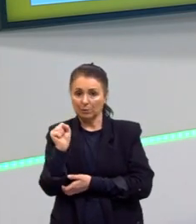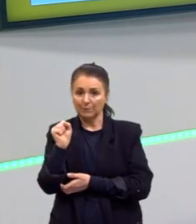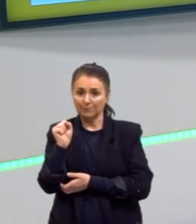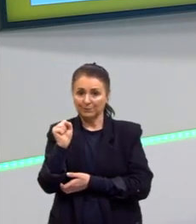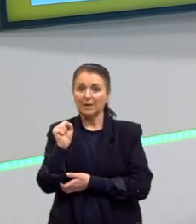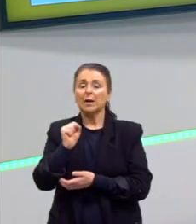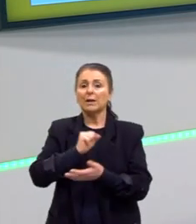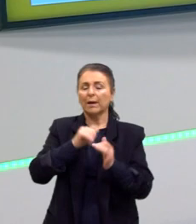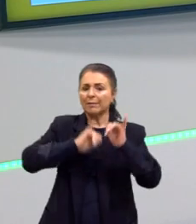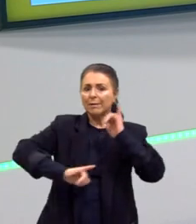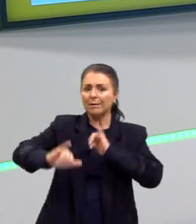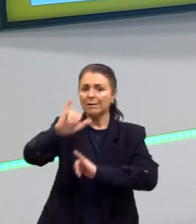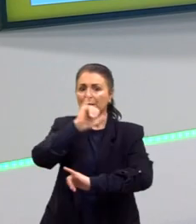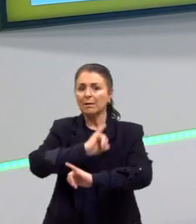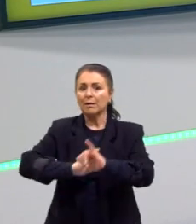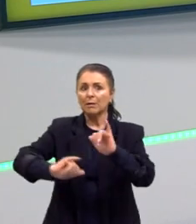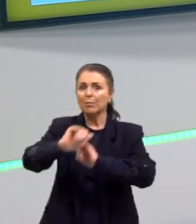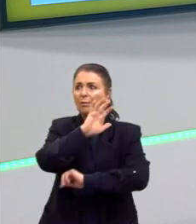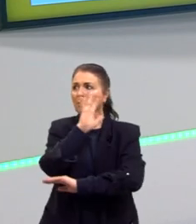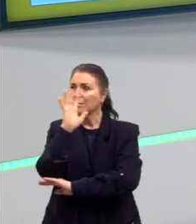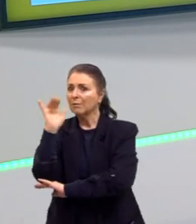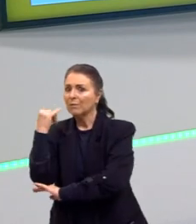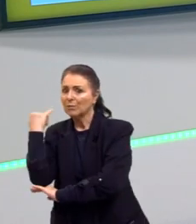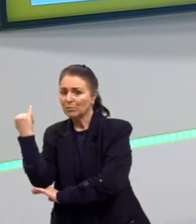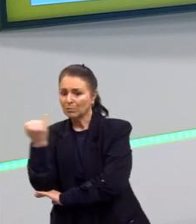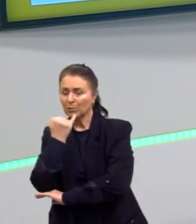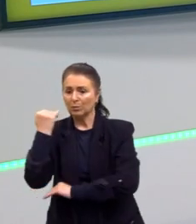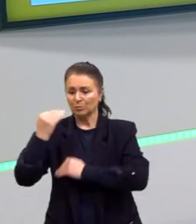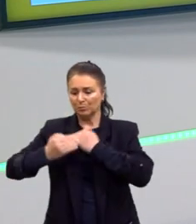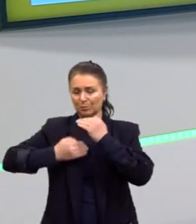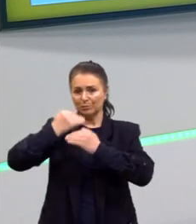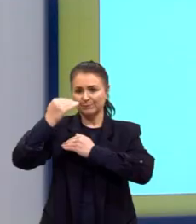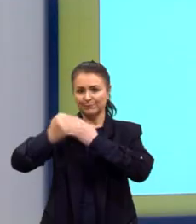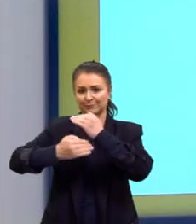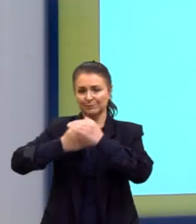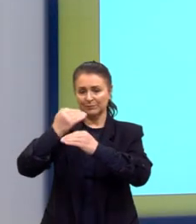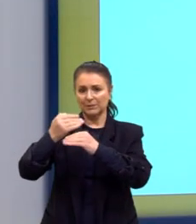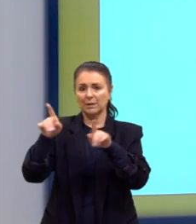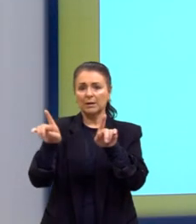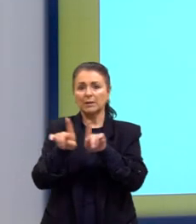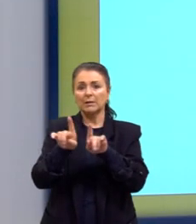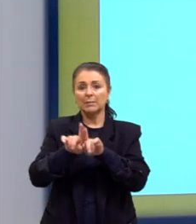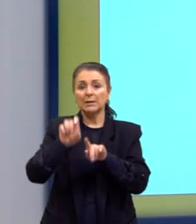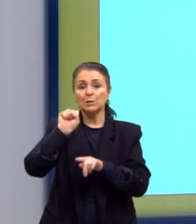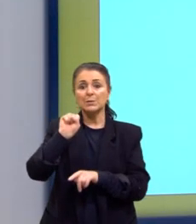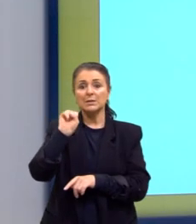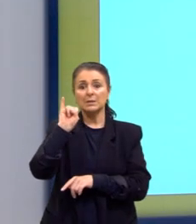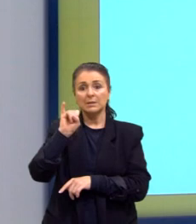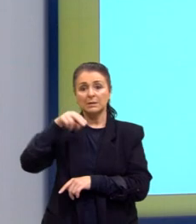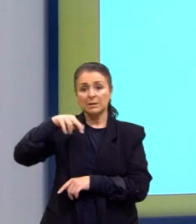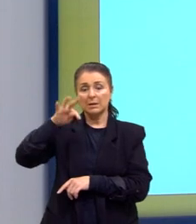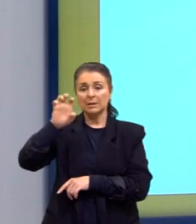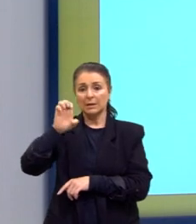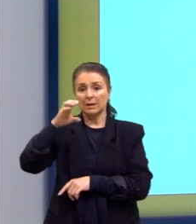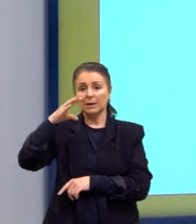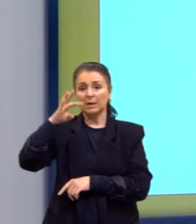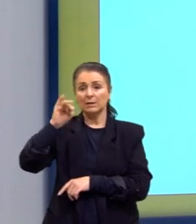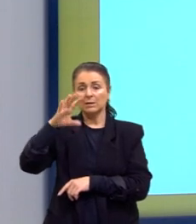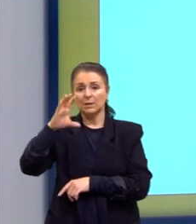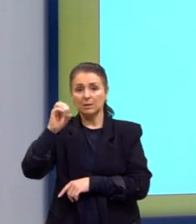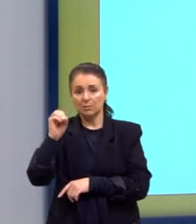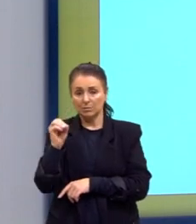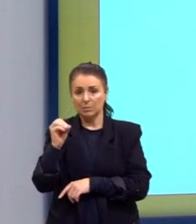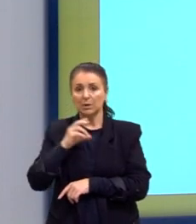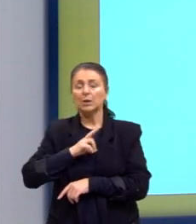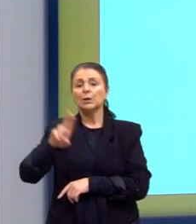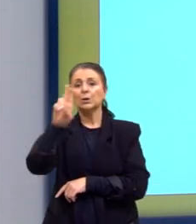fundamental aí para nossa evolução né E também temos os polímeros sintéticos que são aqueles obtidos através de reações de